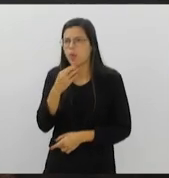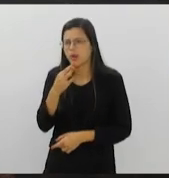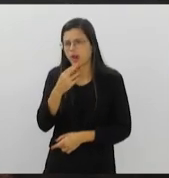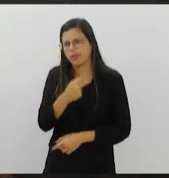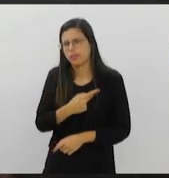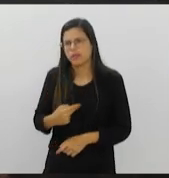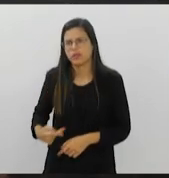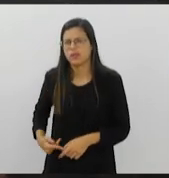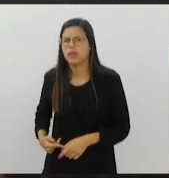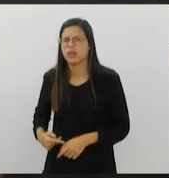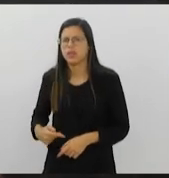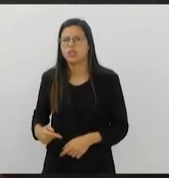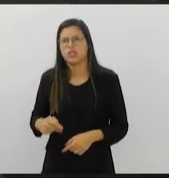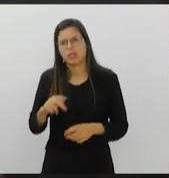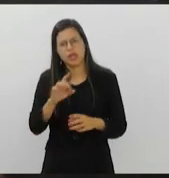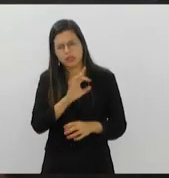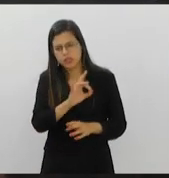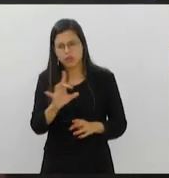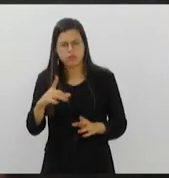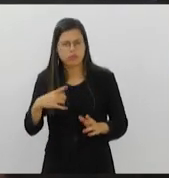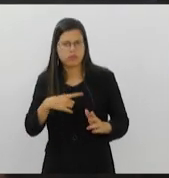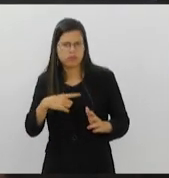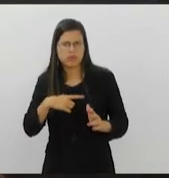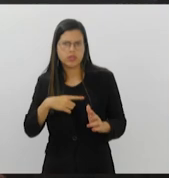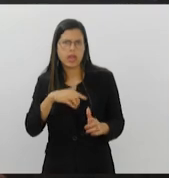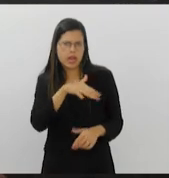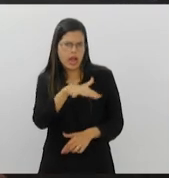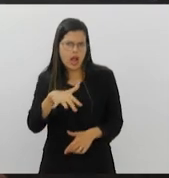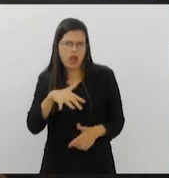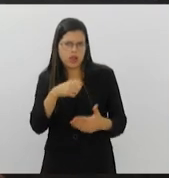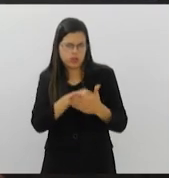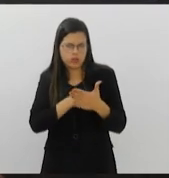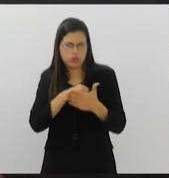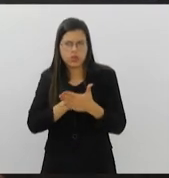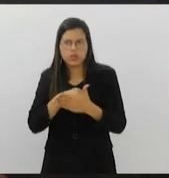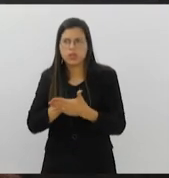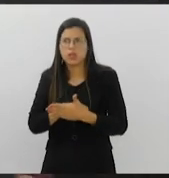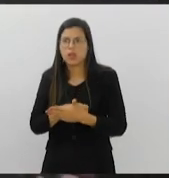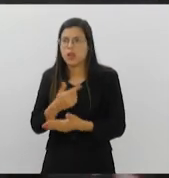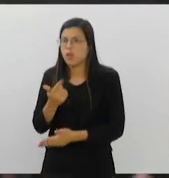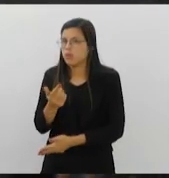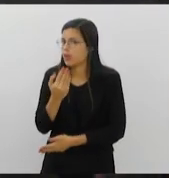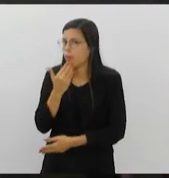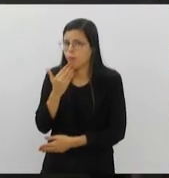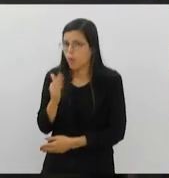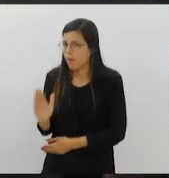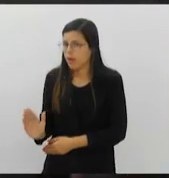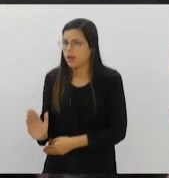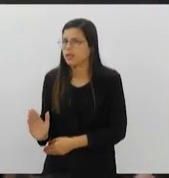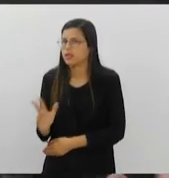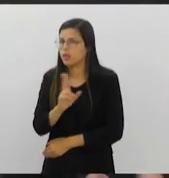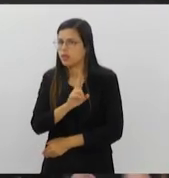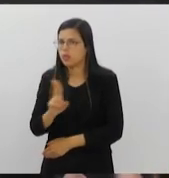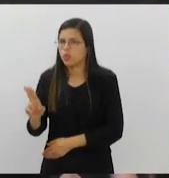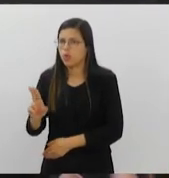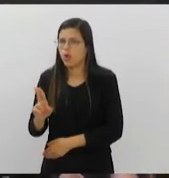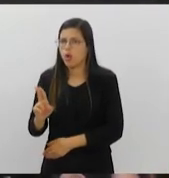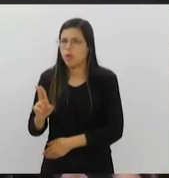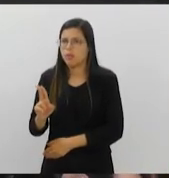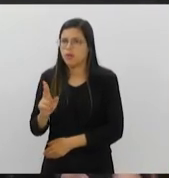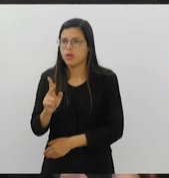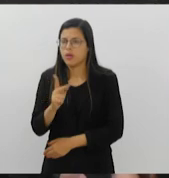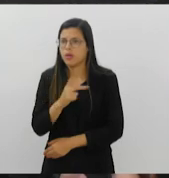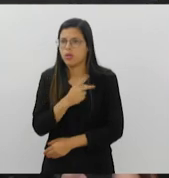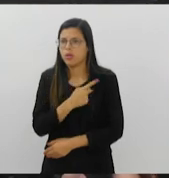vou estar com vocês na luta, não há promessa, que deixe claro aqui, em nome do Rodrigo Bacelar, de se